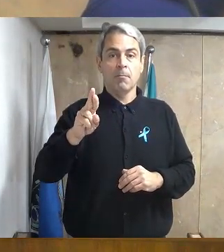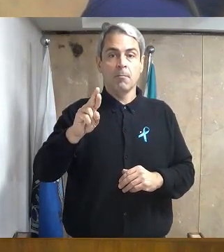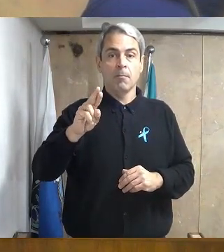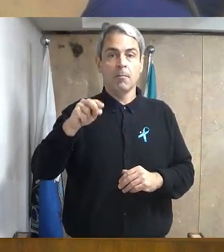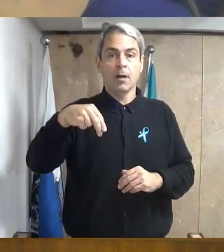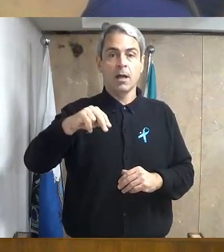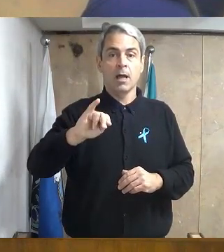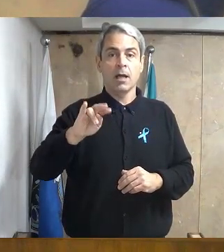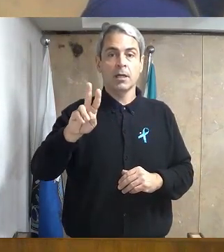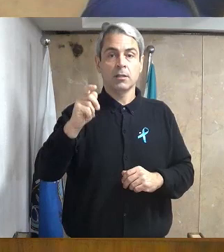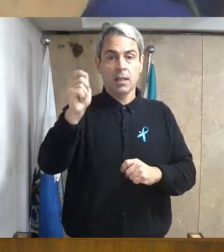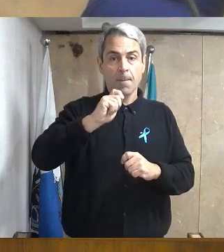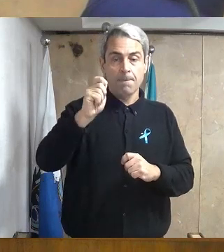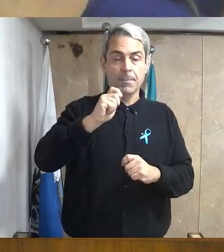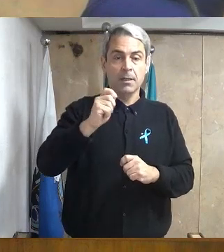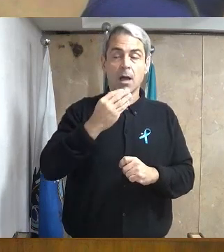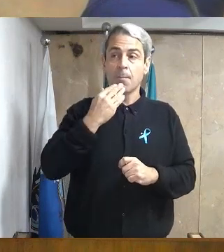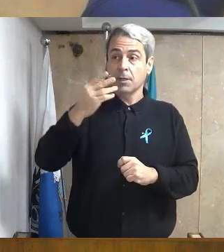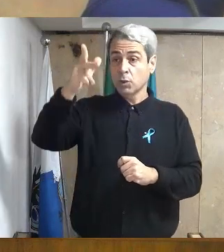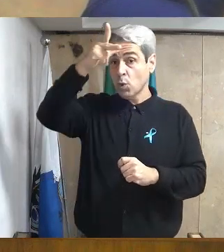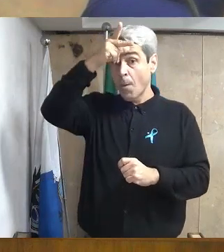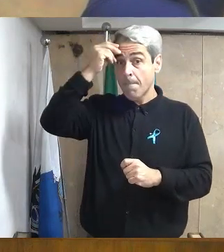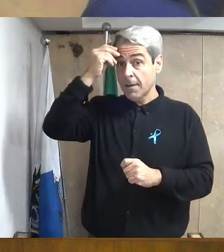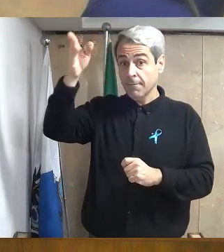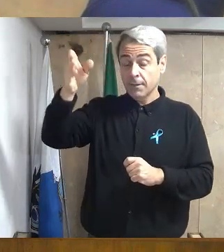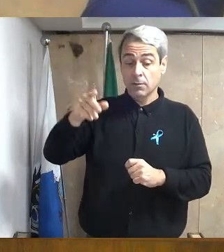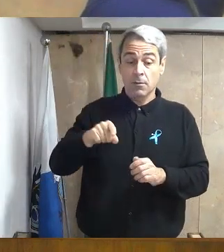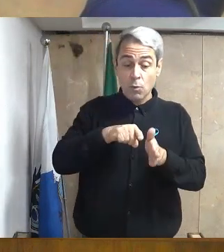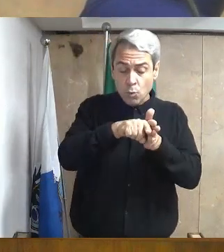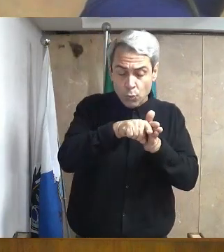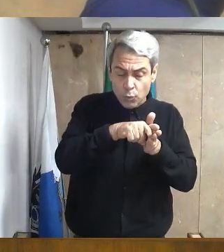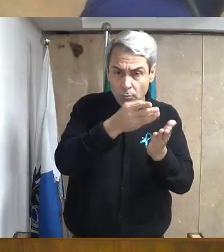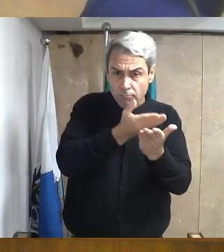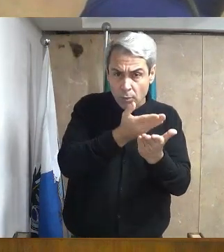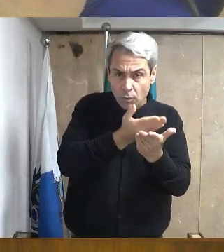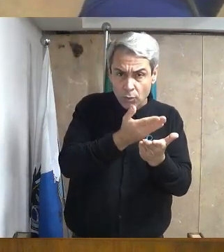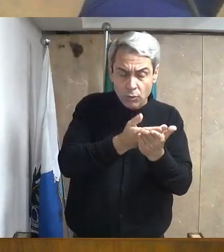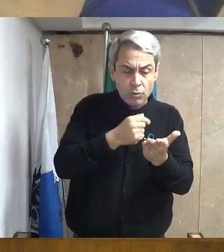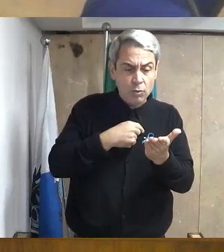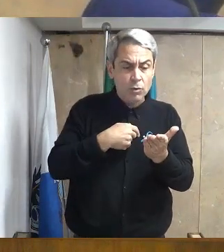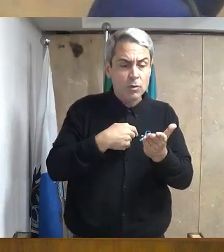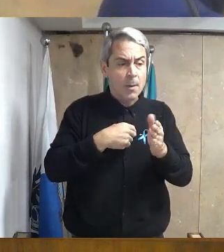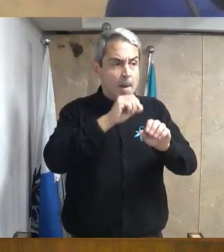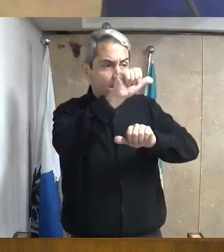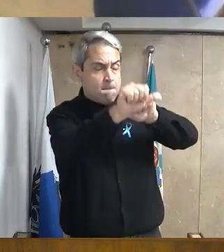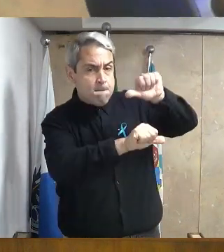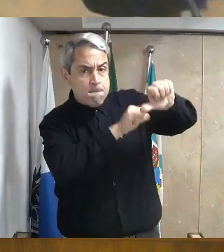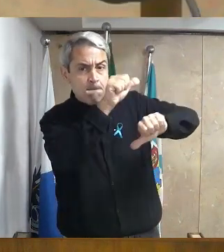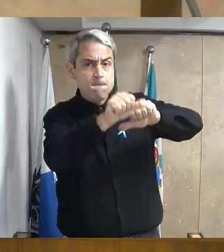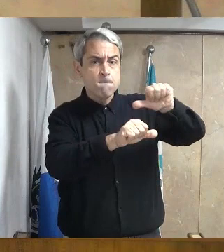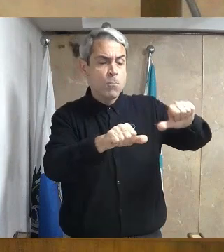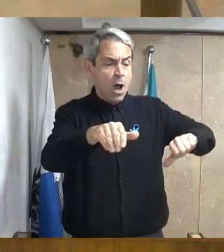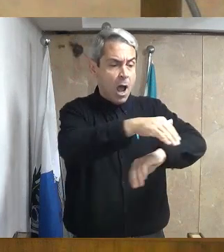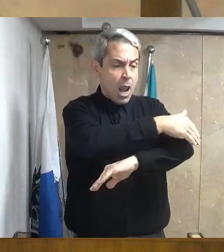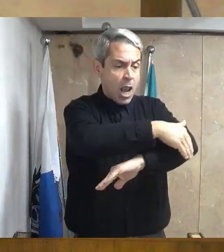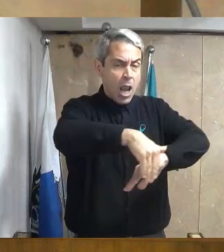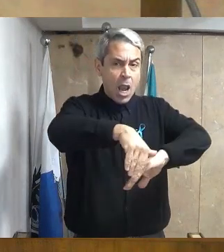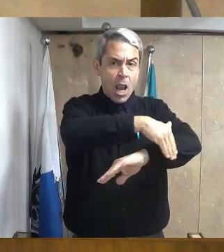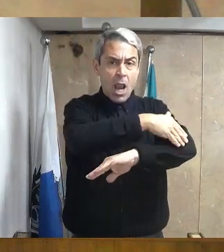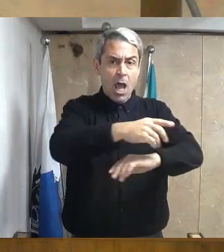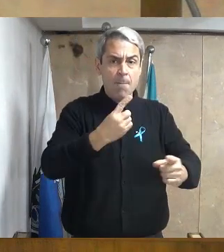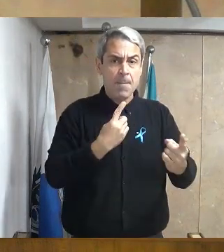um estudo no sentido de promover revitalização com o serviço de paisagismo na estrada do bairro Jardim